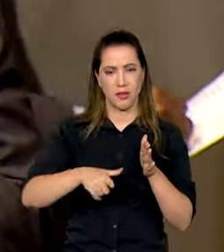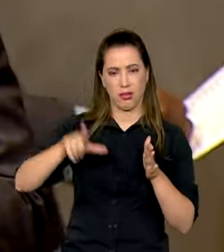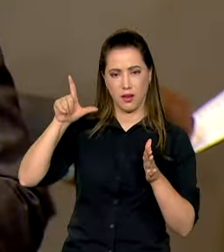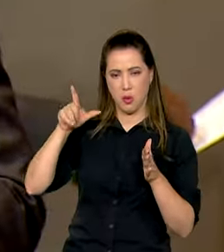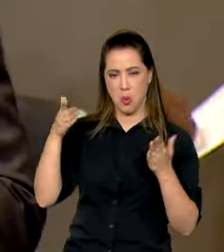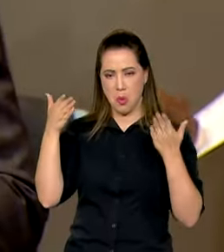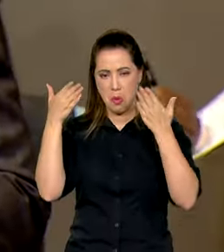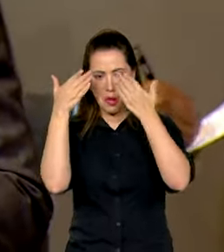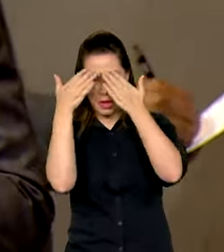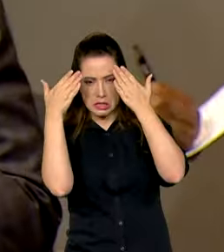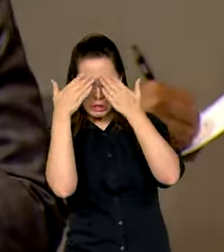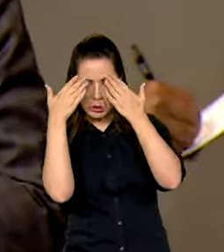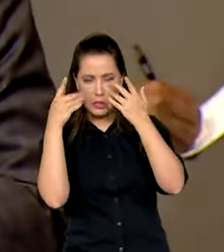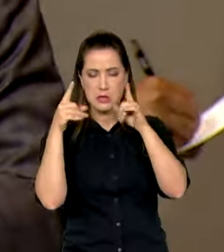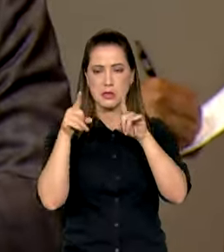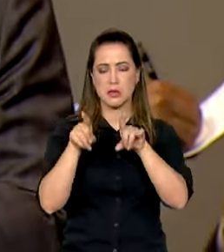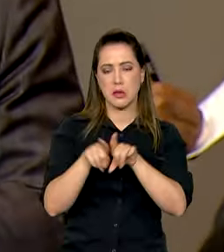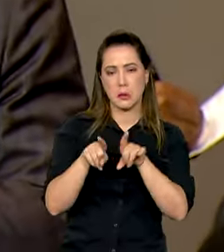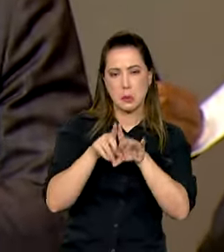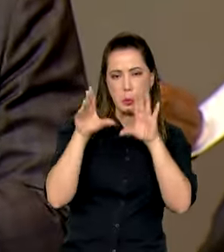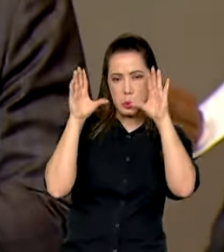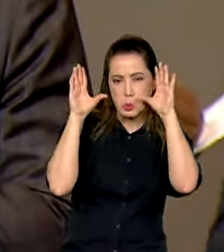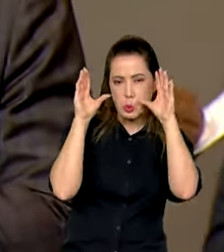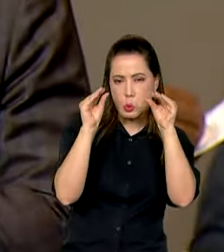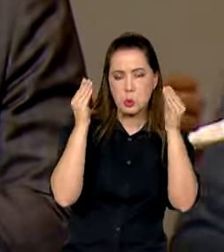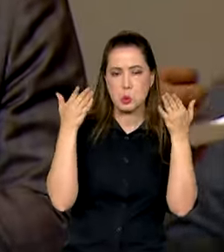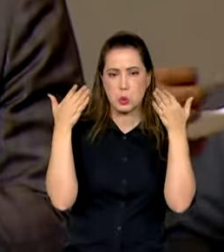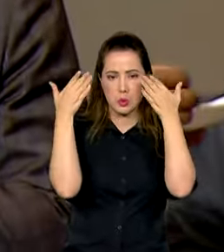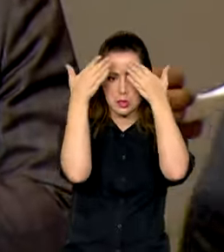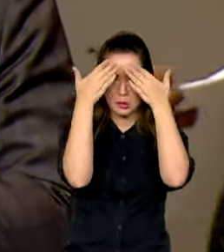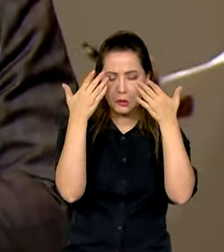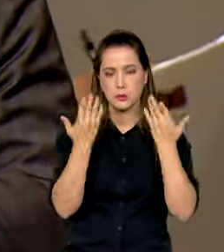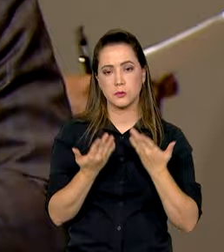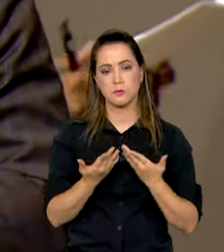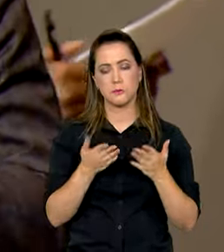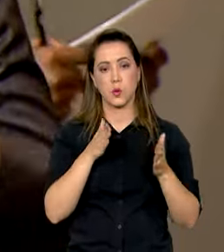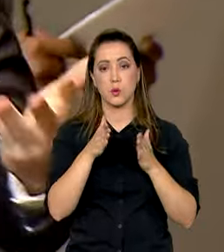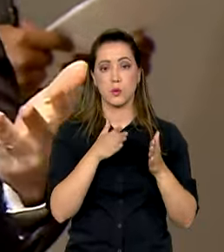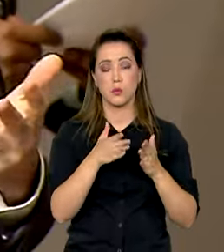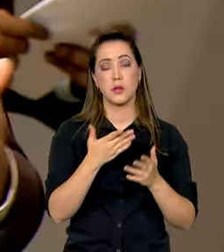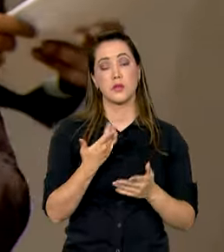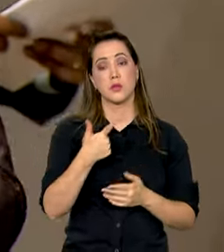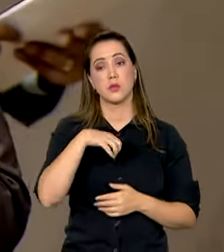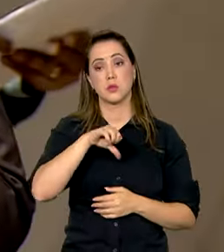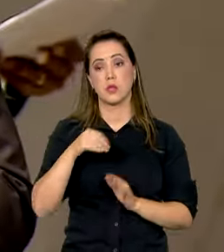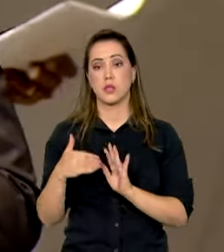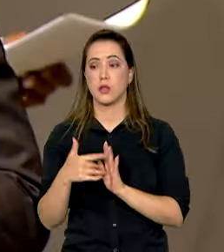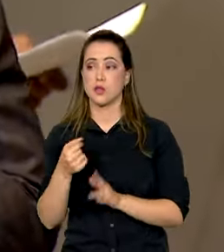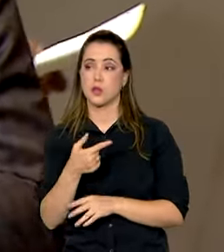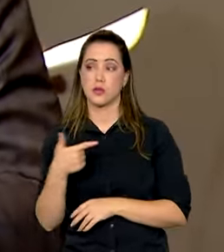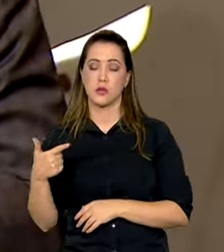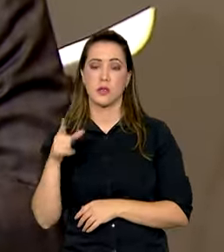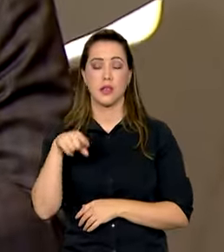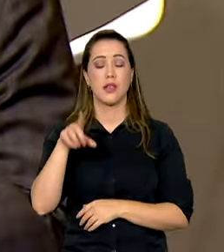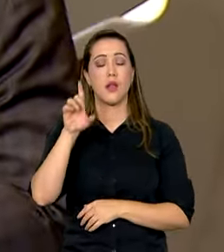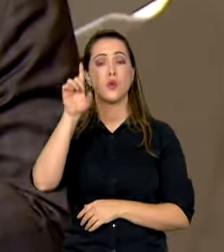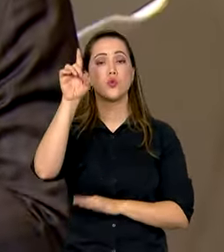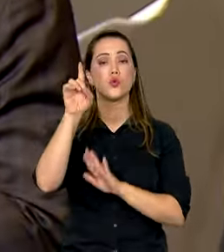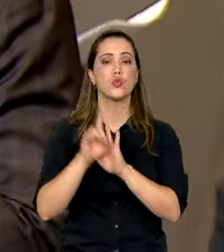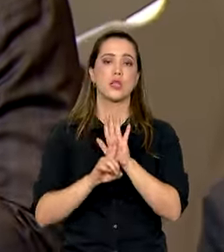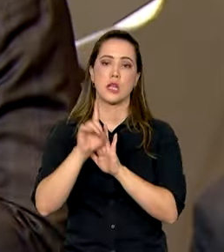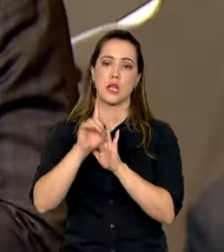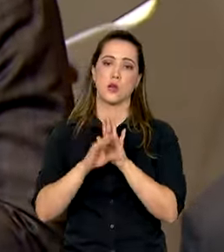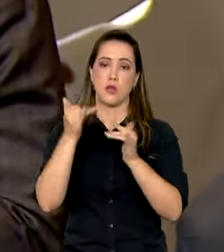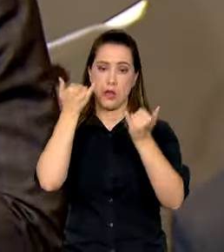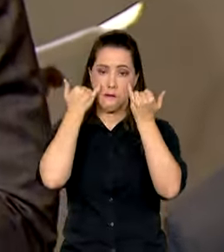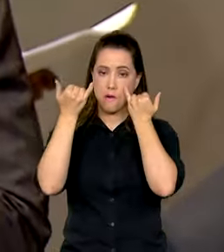últimos 4 anos no Brasil, entre 2019 e 2022, que é o direito à integridade da